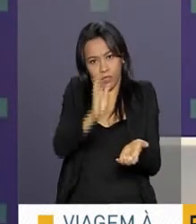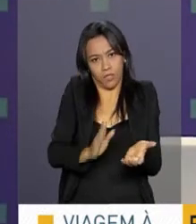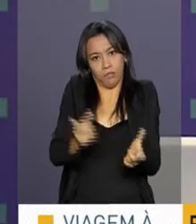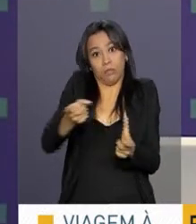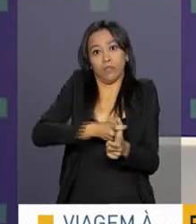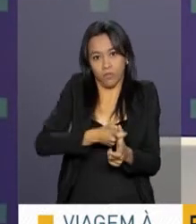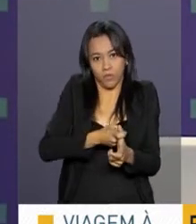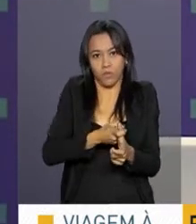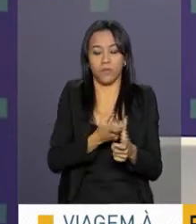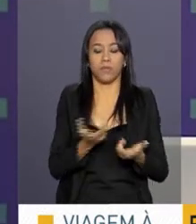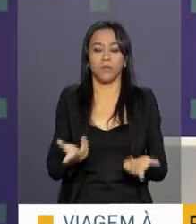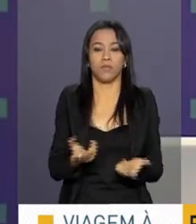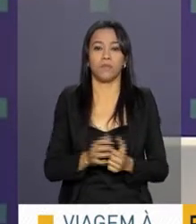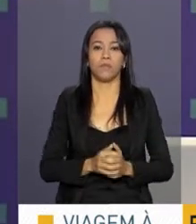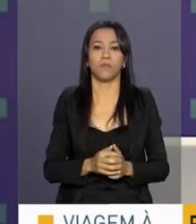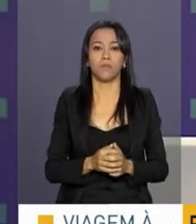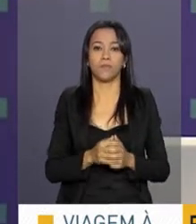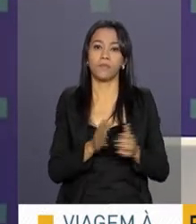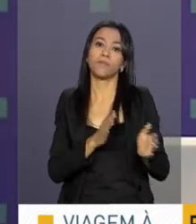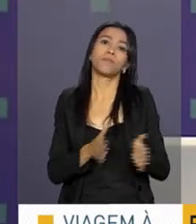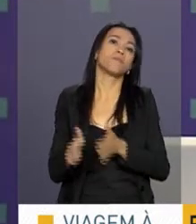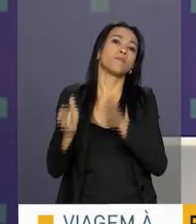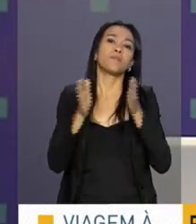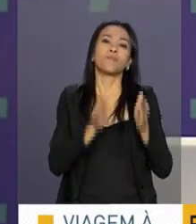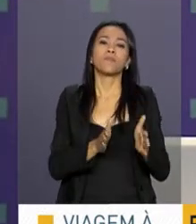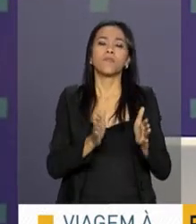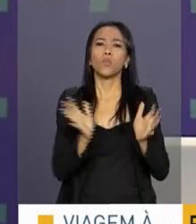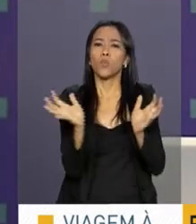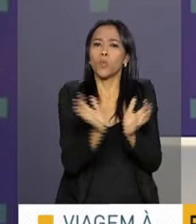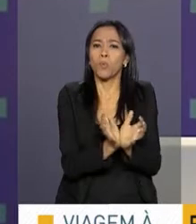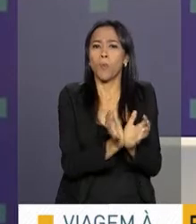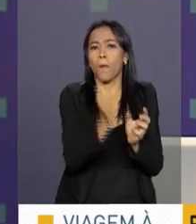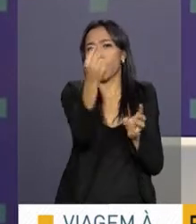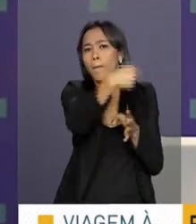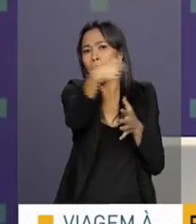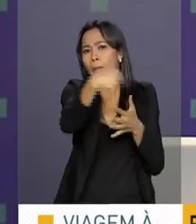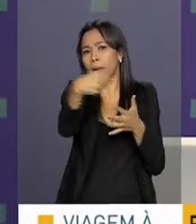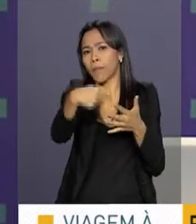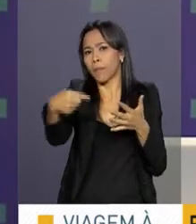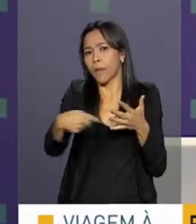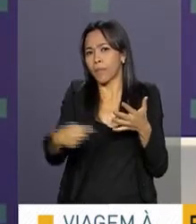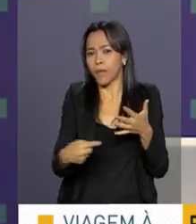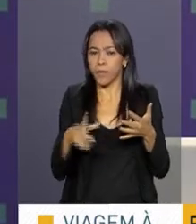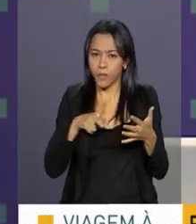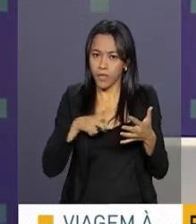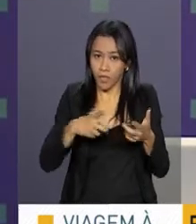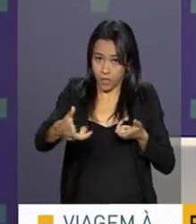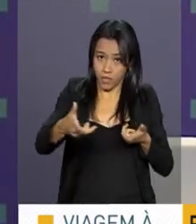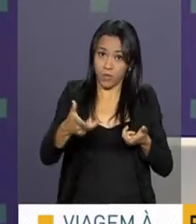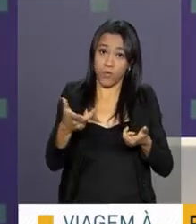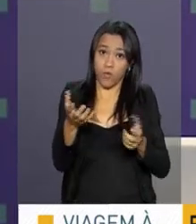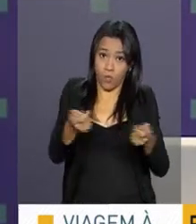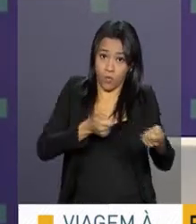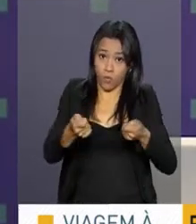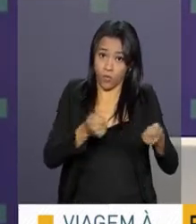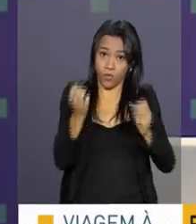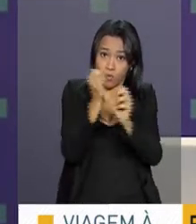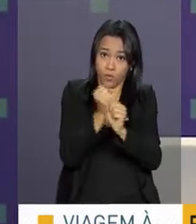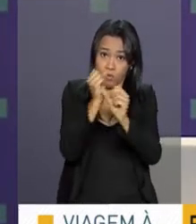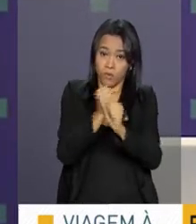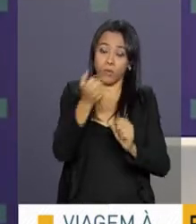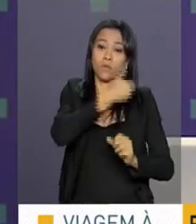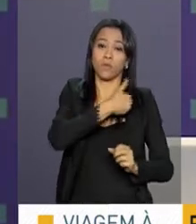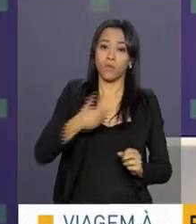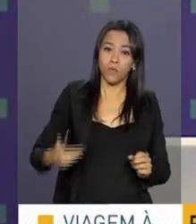país. Um conjunto de ações de consolidação das contas públicas que nos